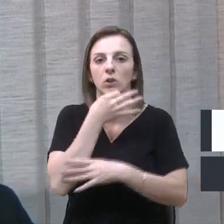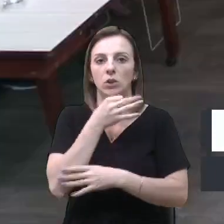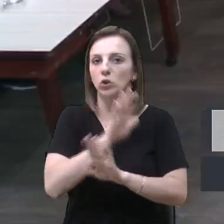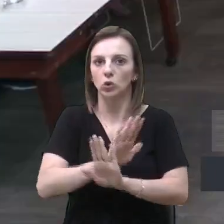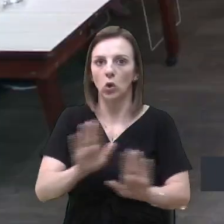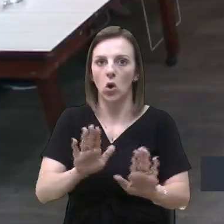obrigado